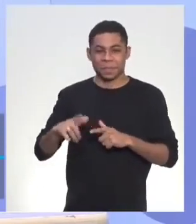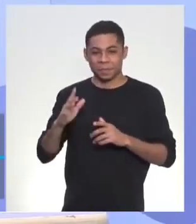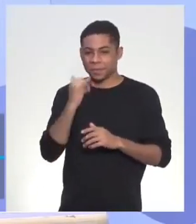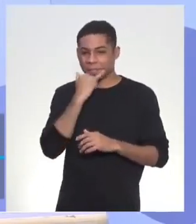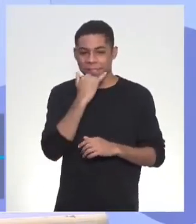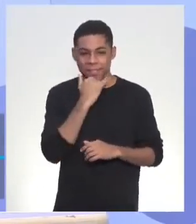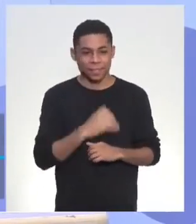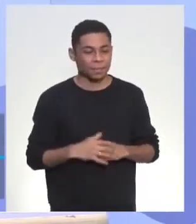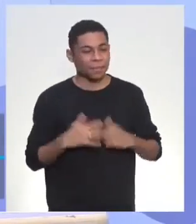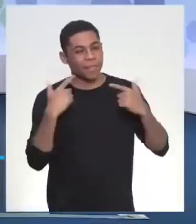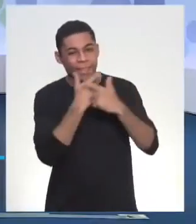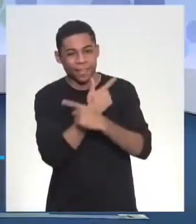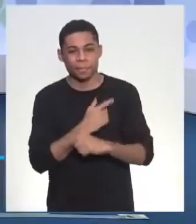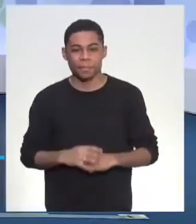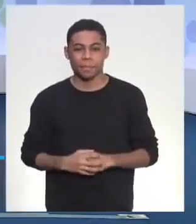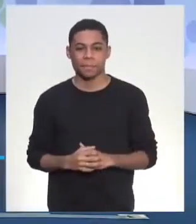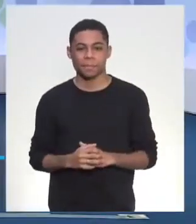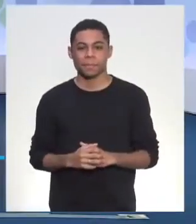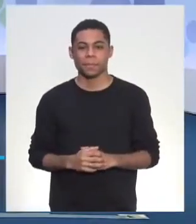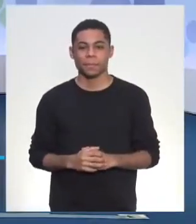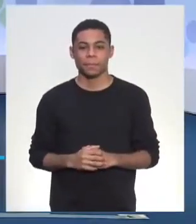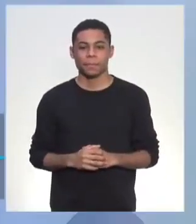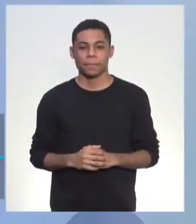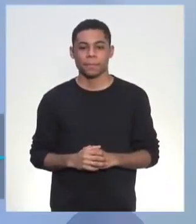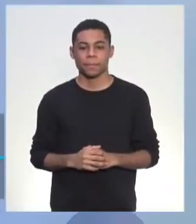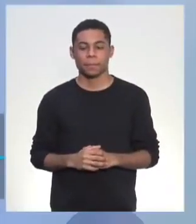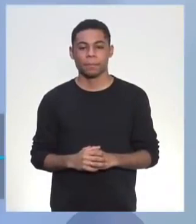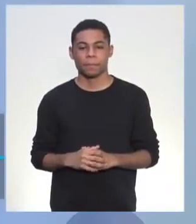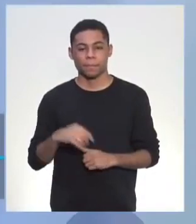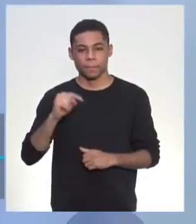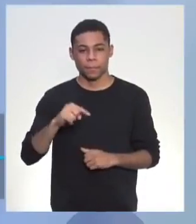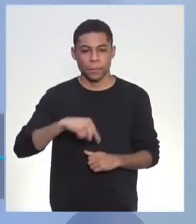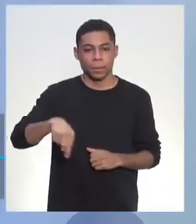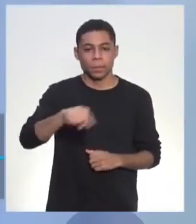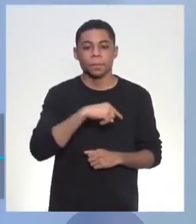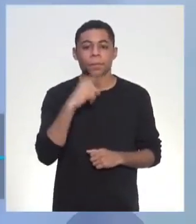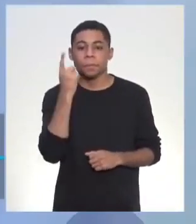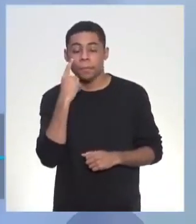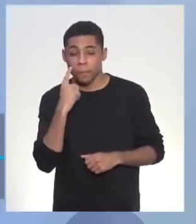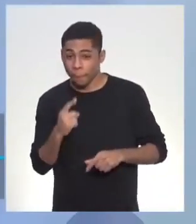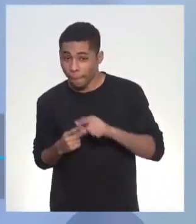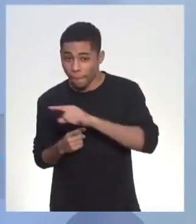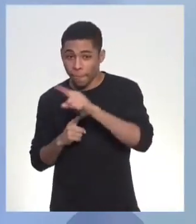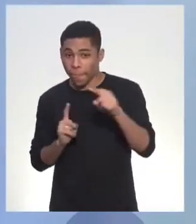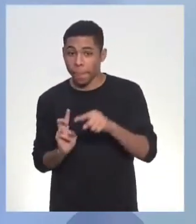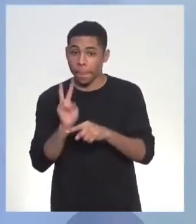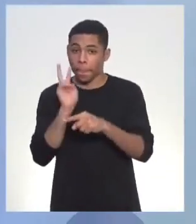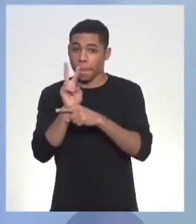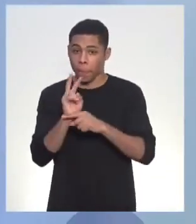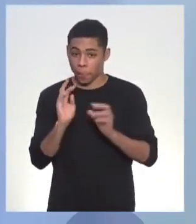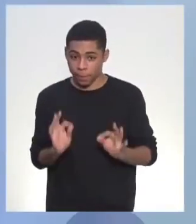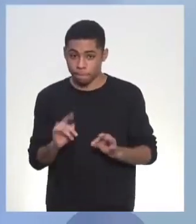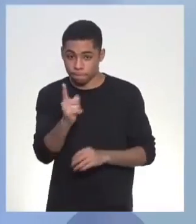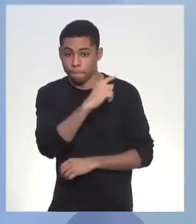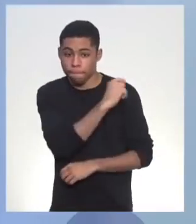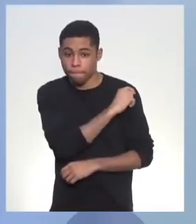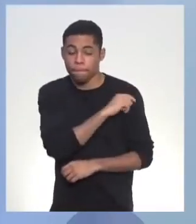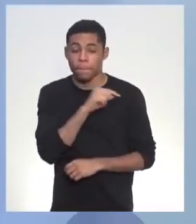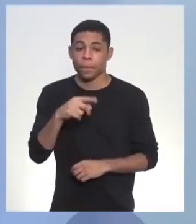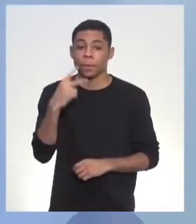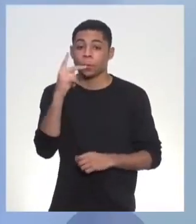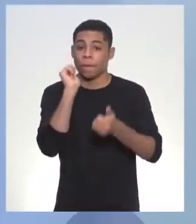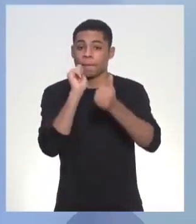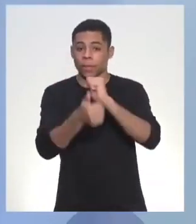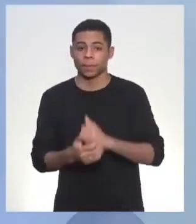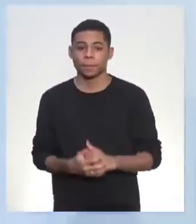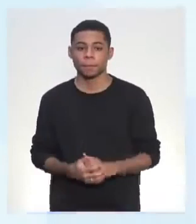técnicos. Então, gente, agora a gente quer ver se vocês estão atentos, alunos. Agora é a sua